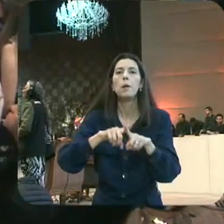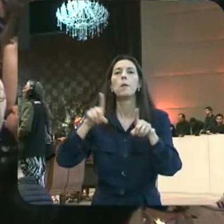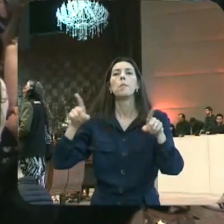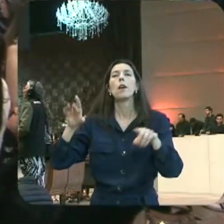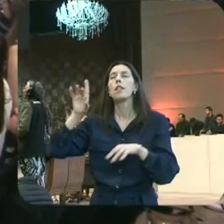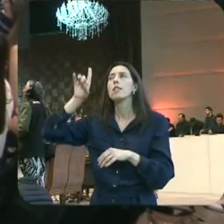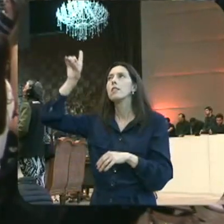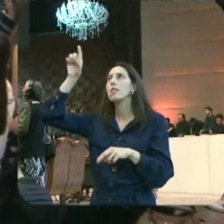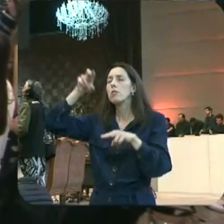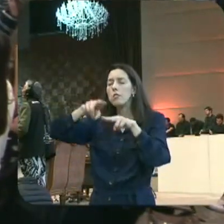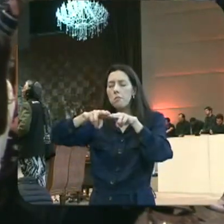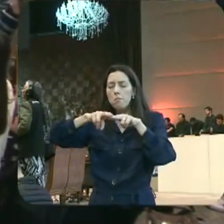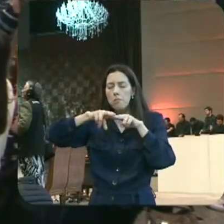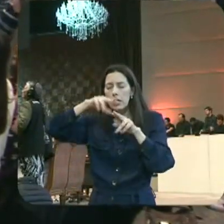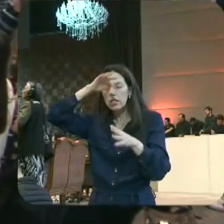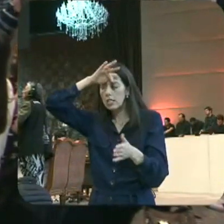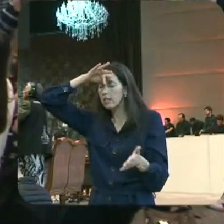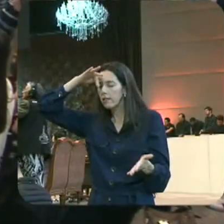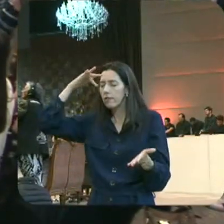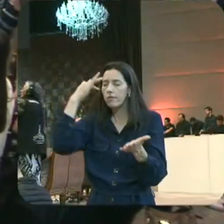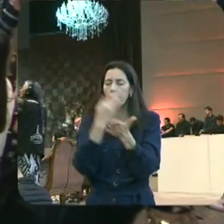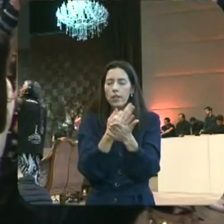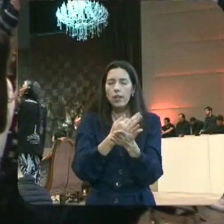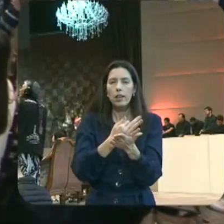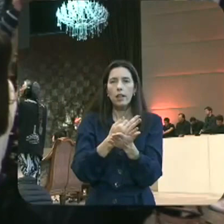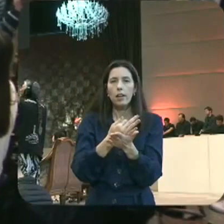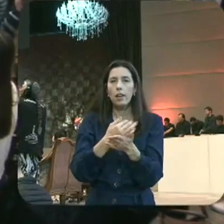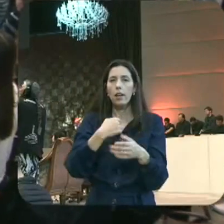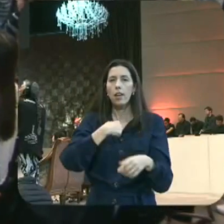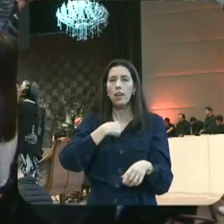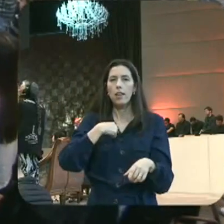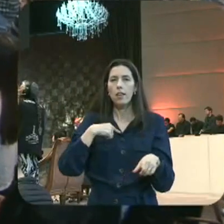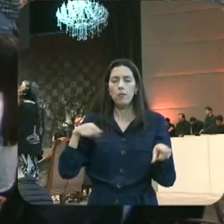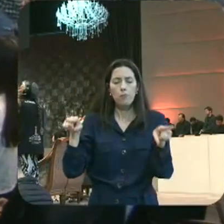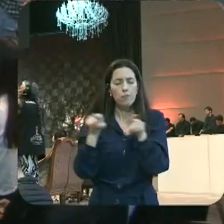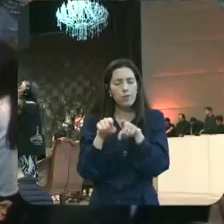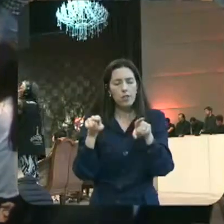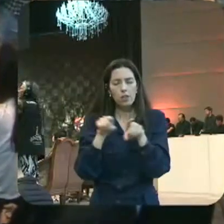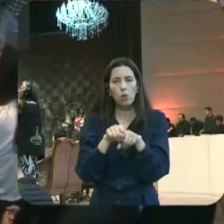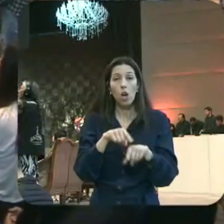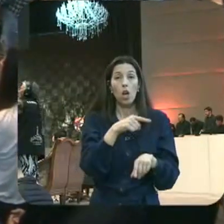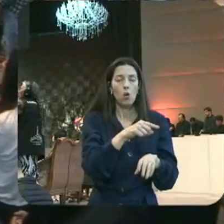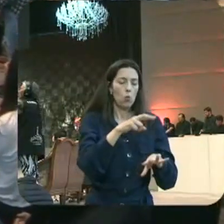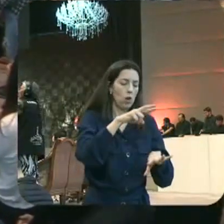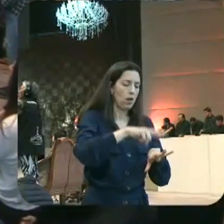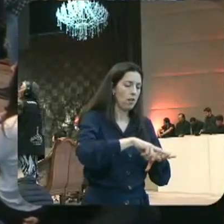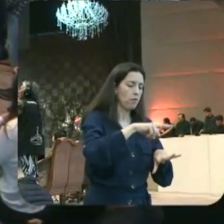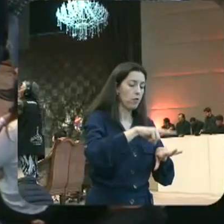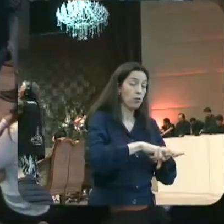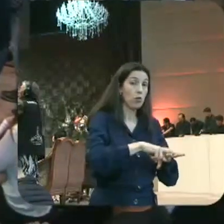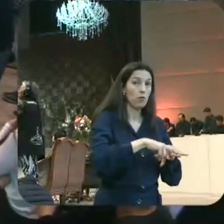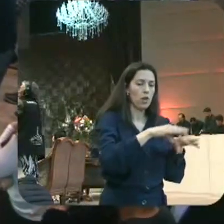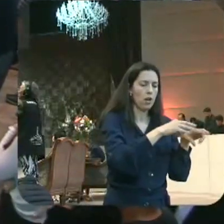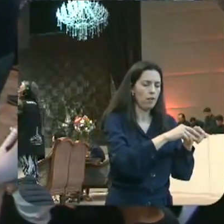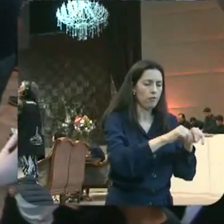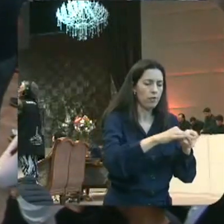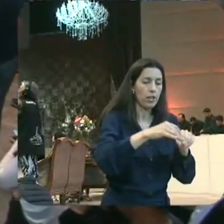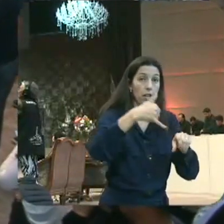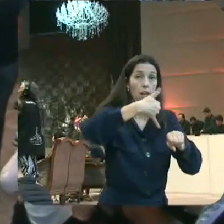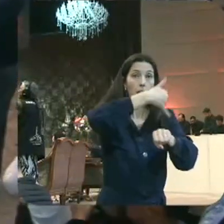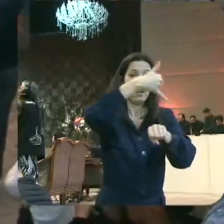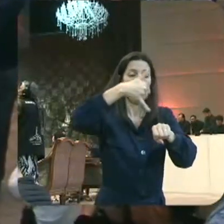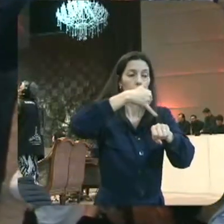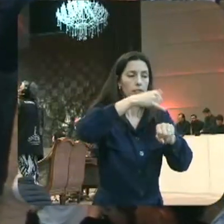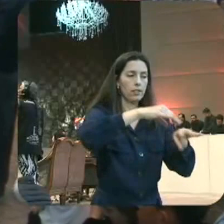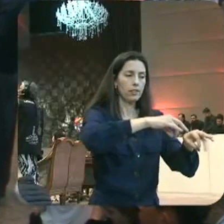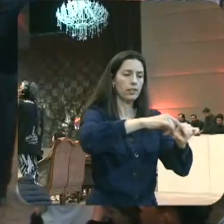pela fé, eu vou fazer como aquela viúva, pegar a farinha, pegar o azeite